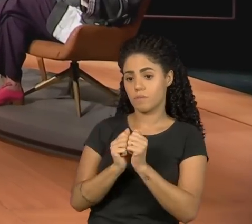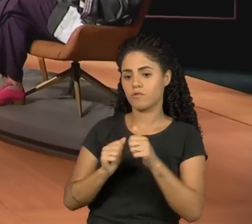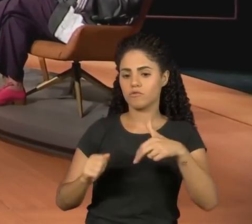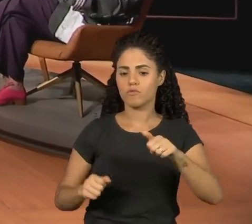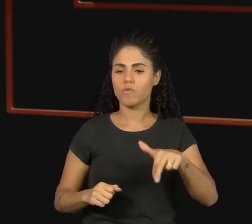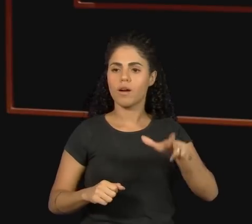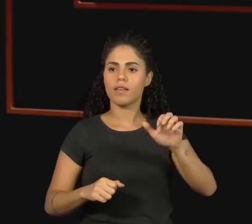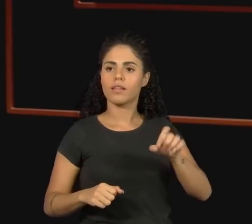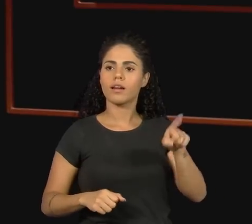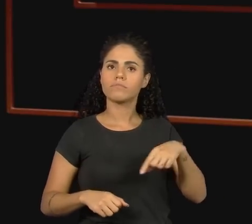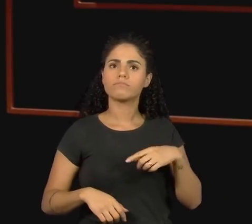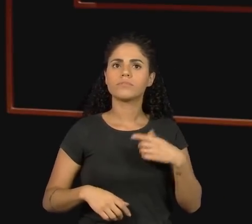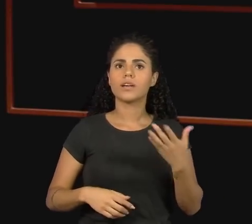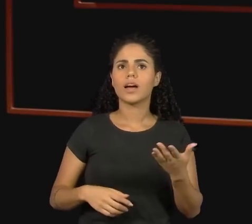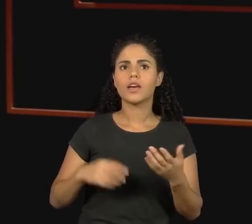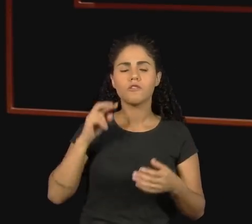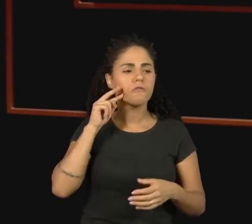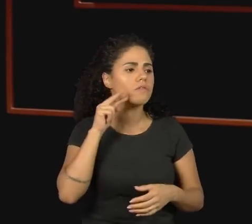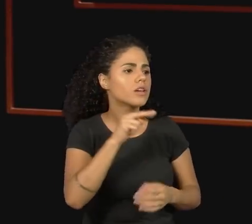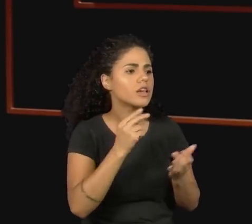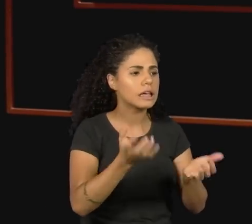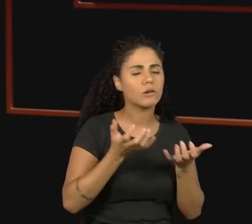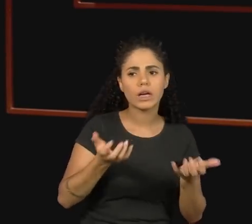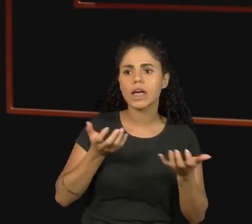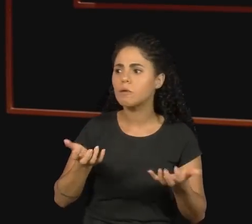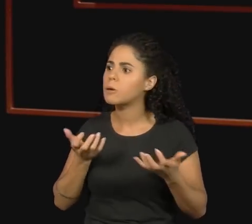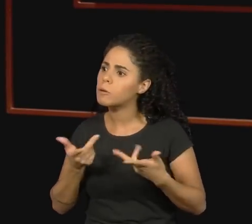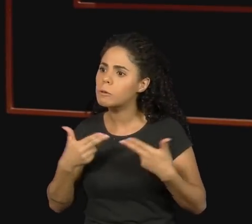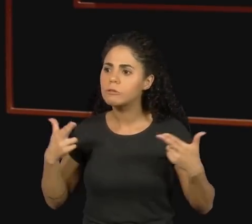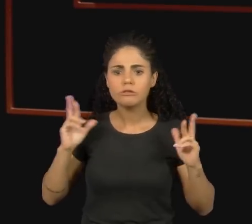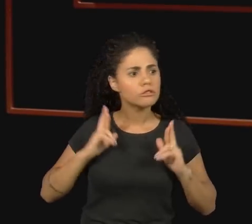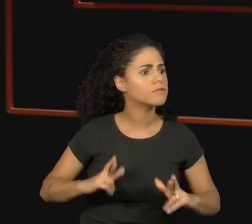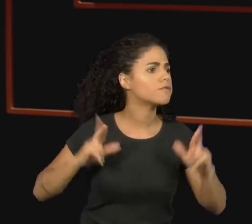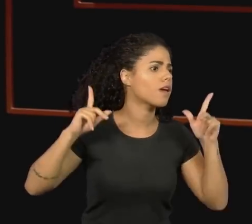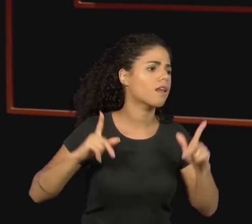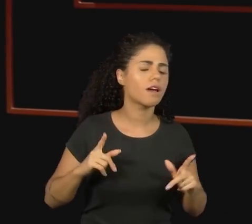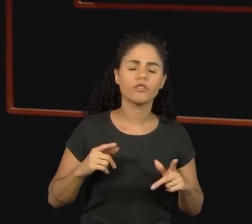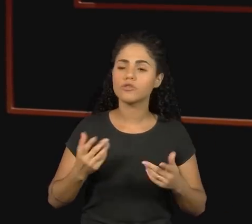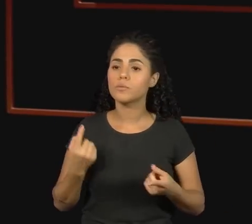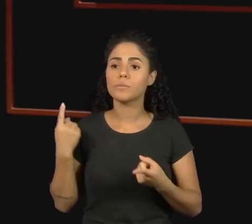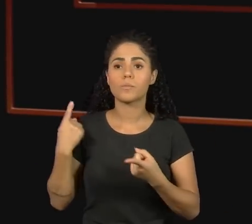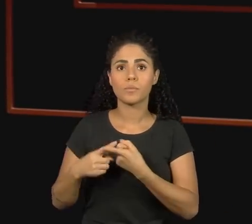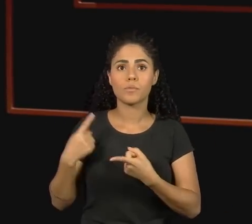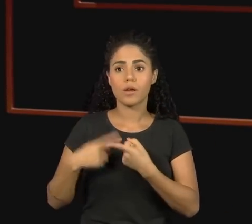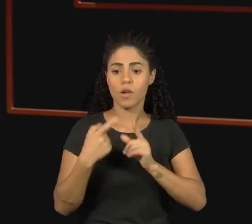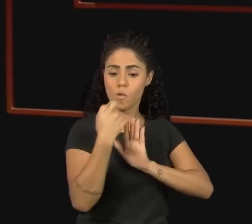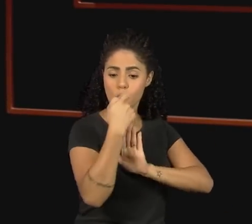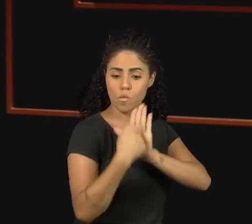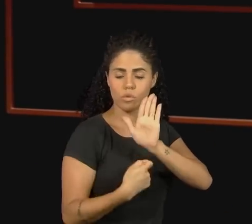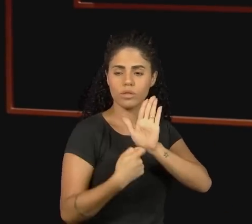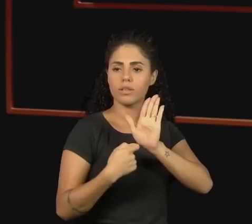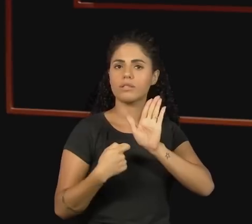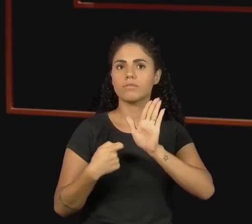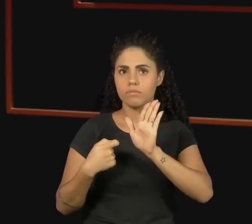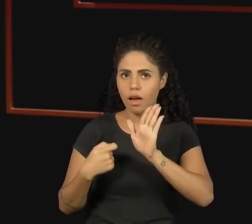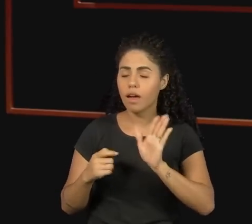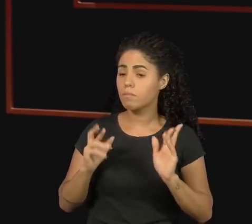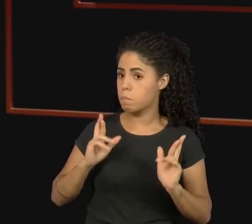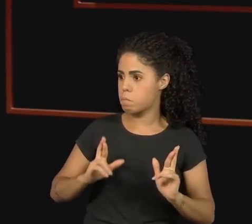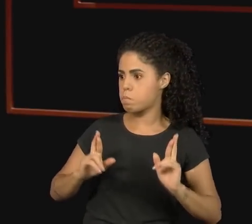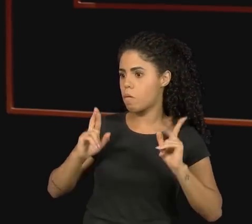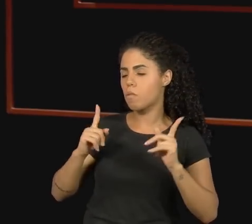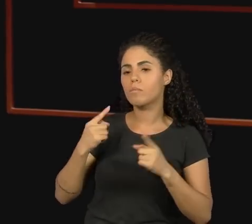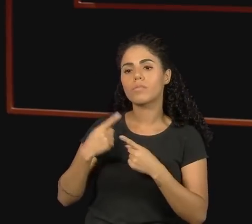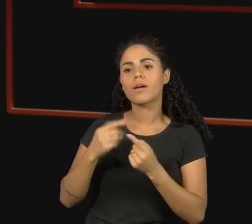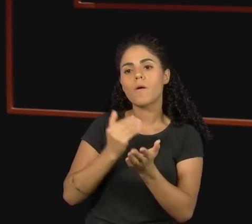dia conversando, eu querendo algo inusitado para falar, porque o texto por si só já era inusitado, começa o